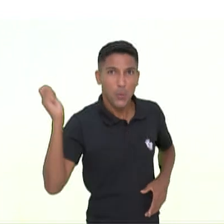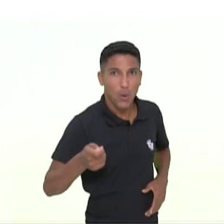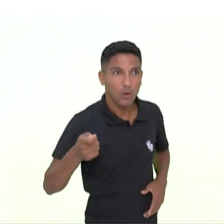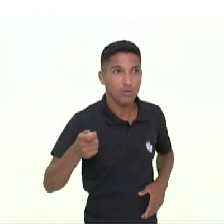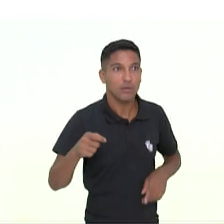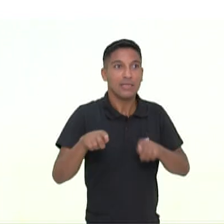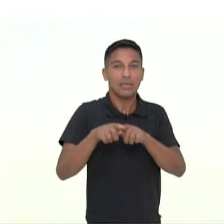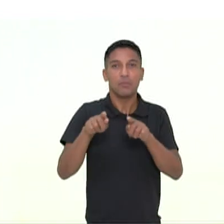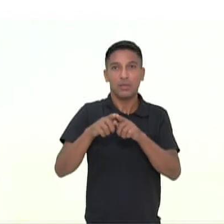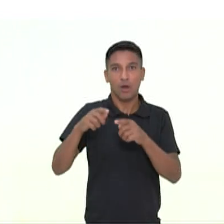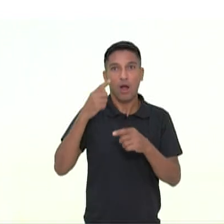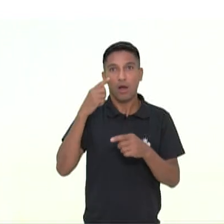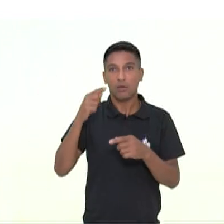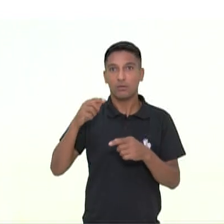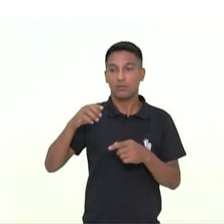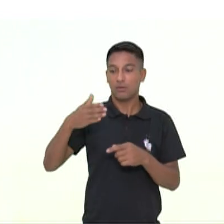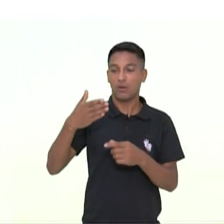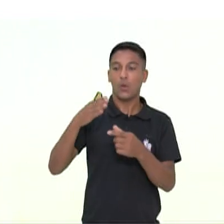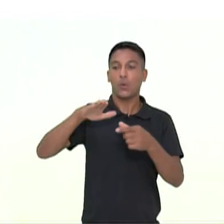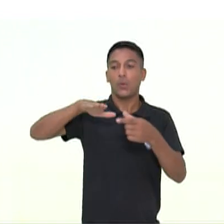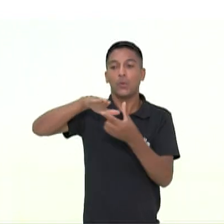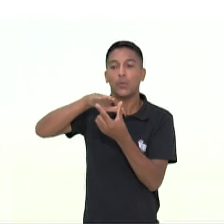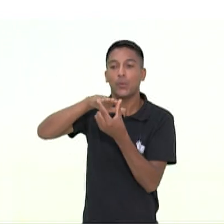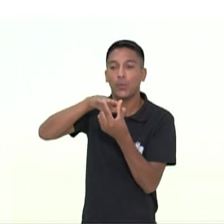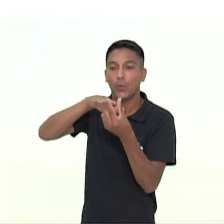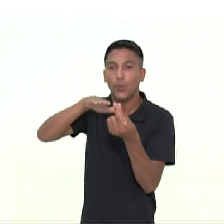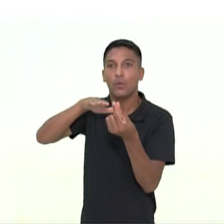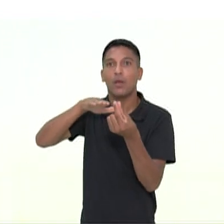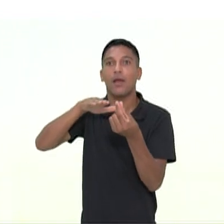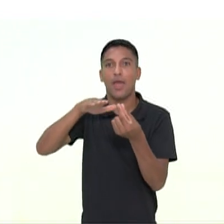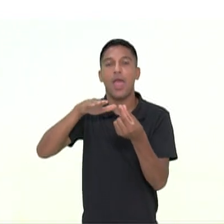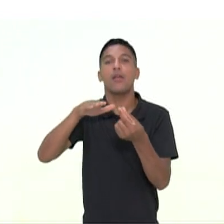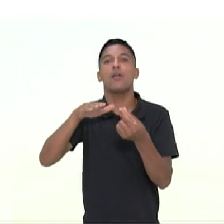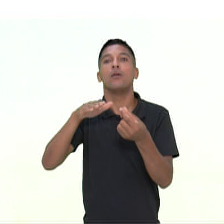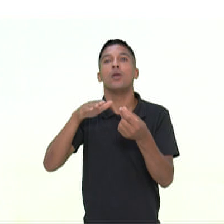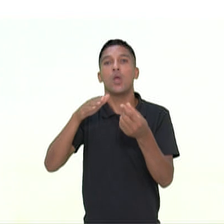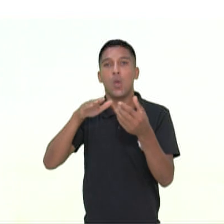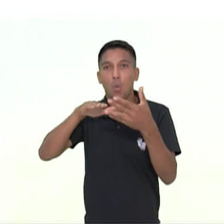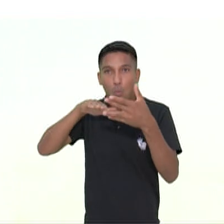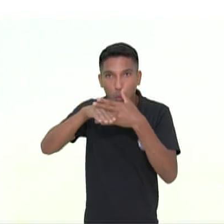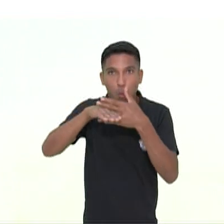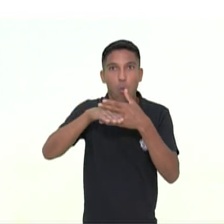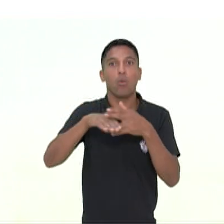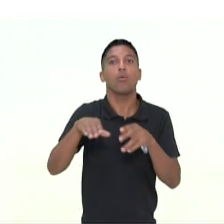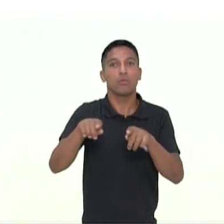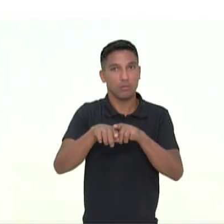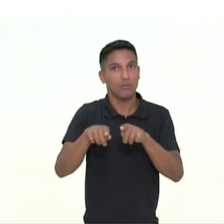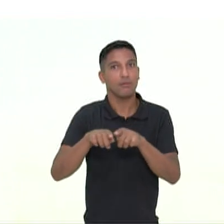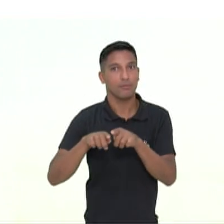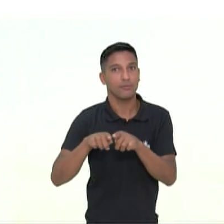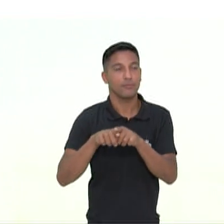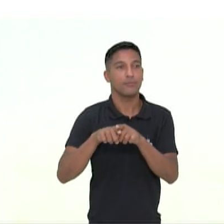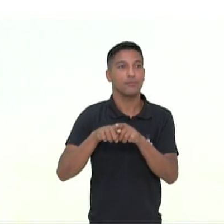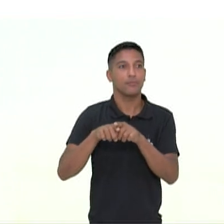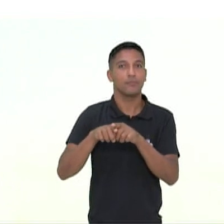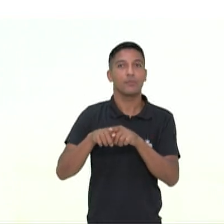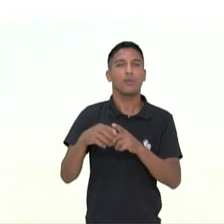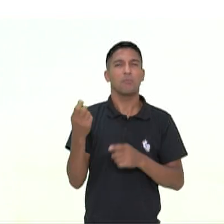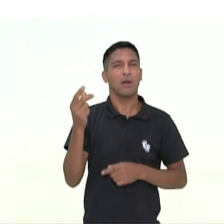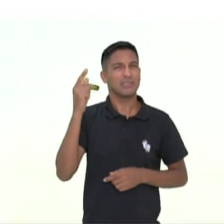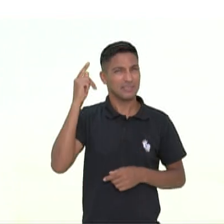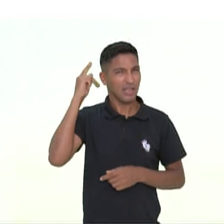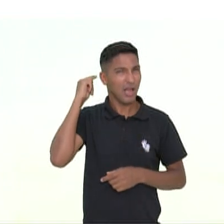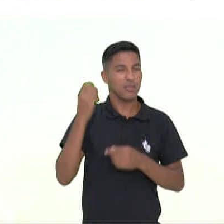perfurar olha só a ponta então era uma espada relativamente curta para época mas muito eficiente